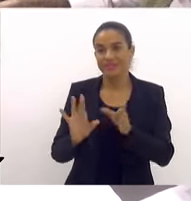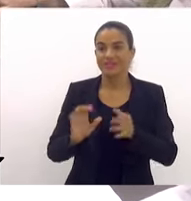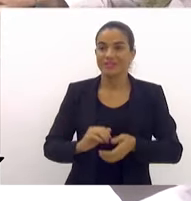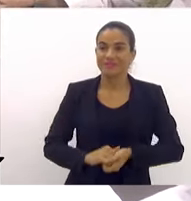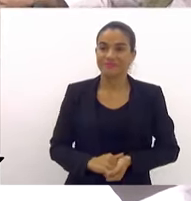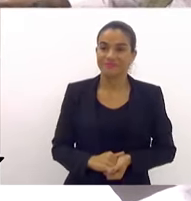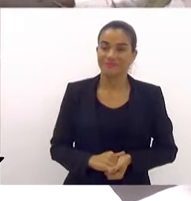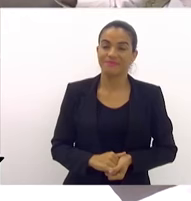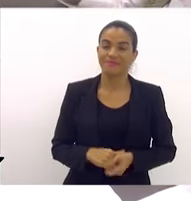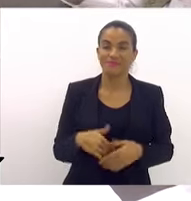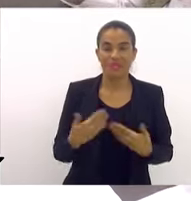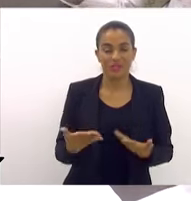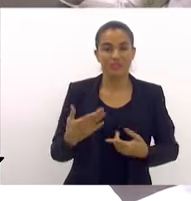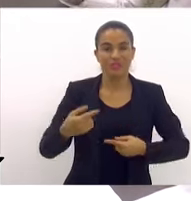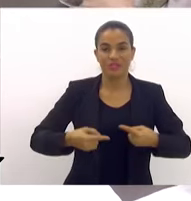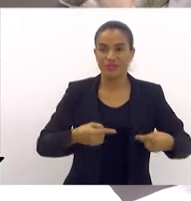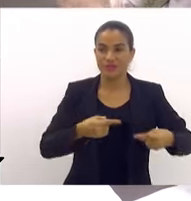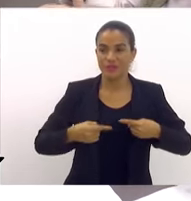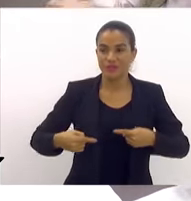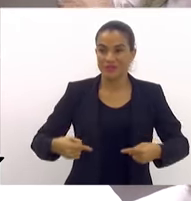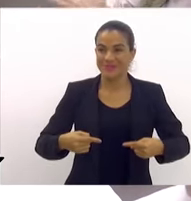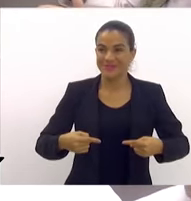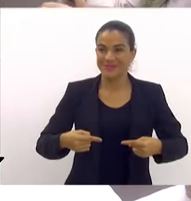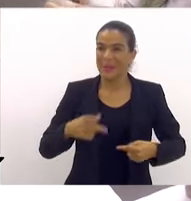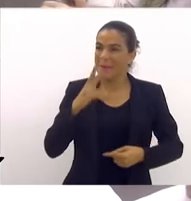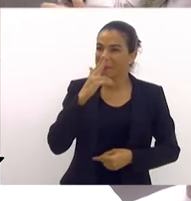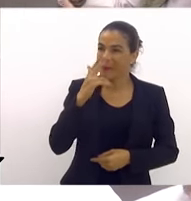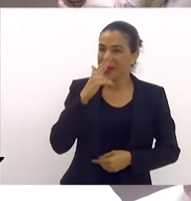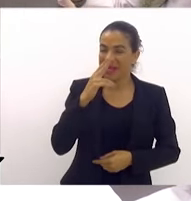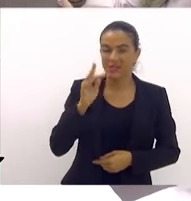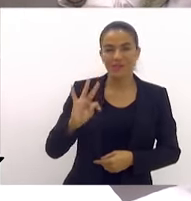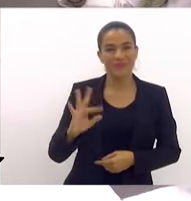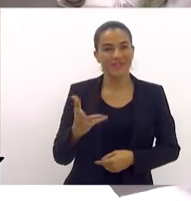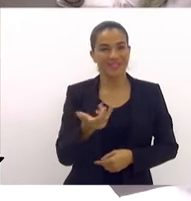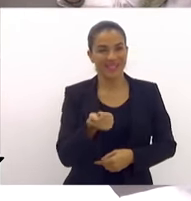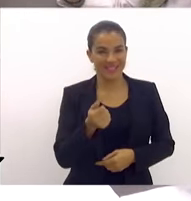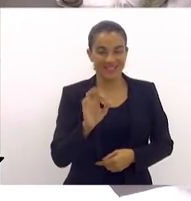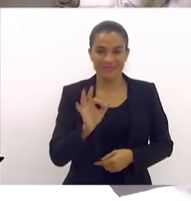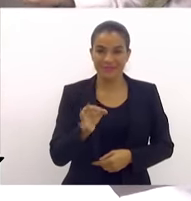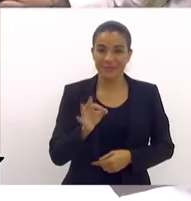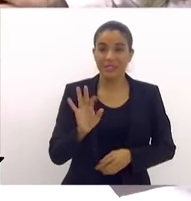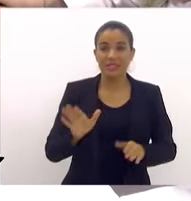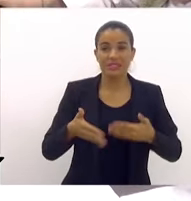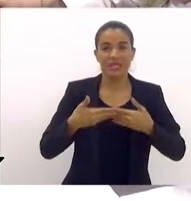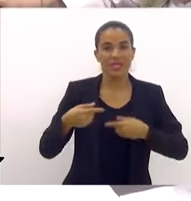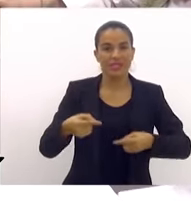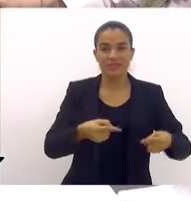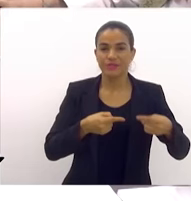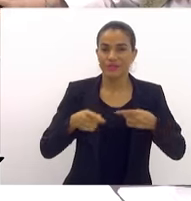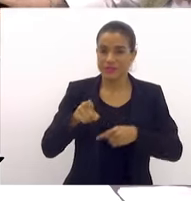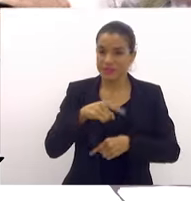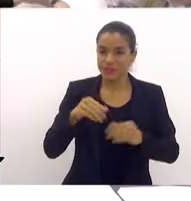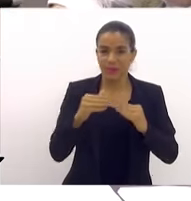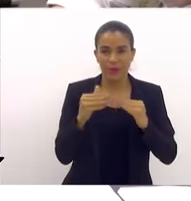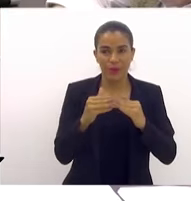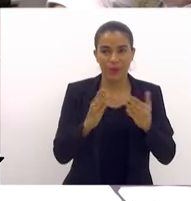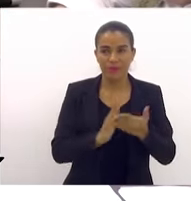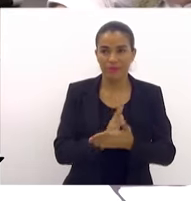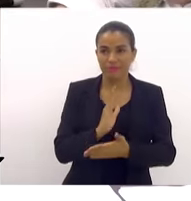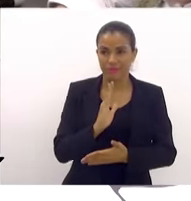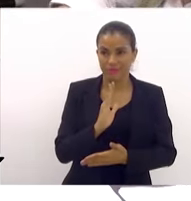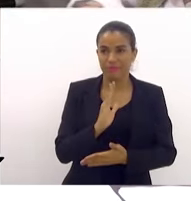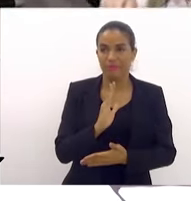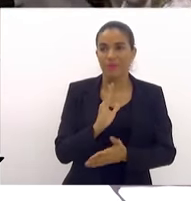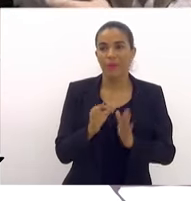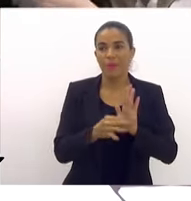Então, feitas as discussões... Pois, aqueles cavalinhos do Fantástico, com inspiração. Encerrada a discussão, senhores que aprovam, em votação, senhores que